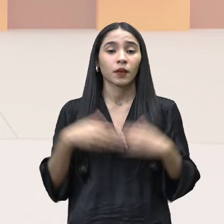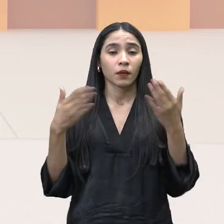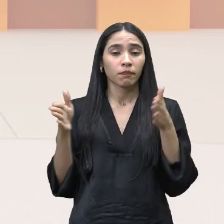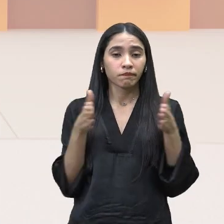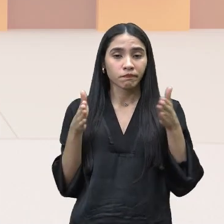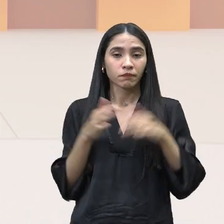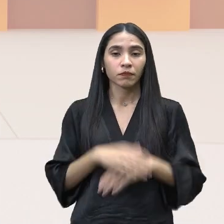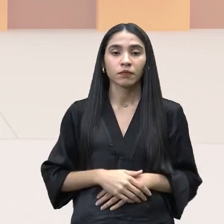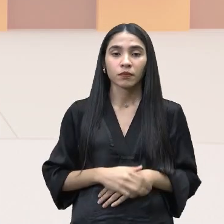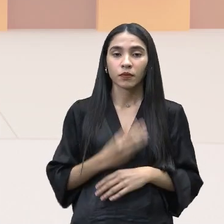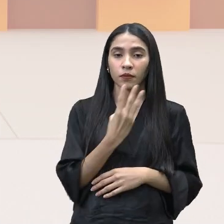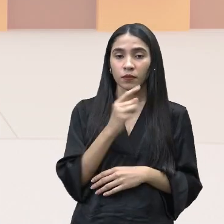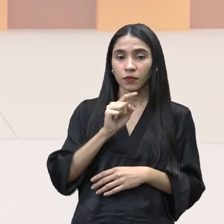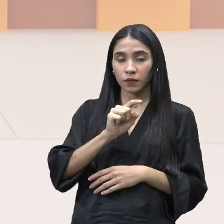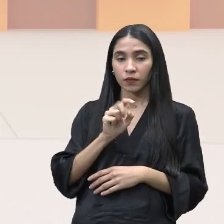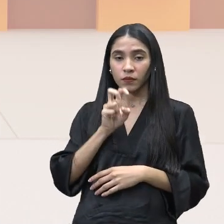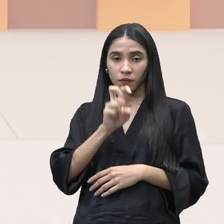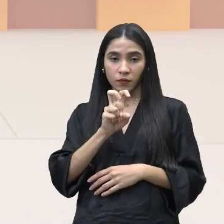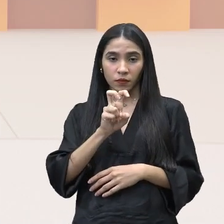Entre